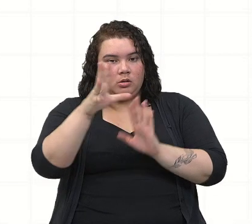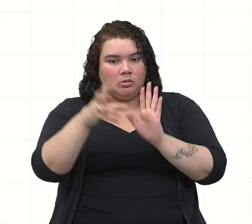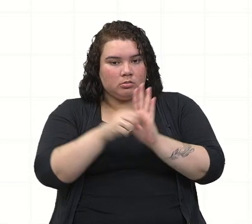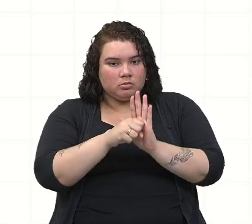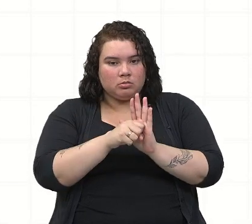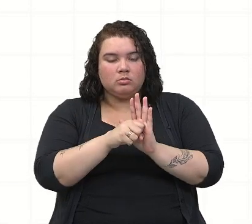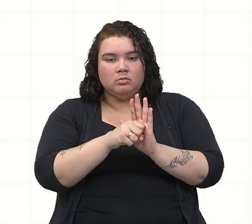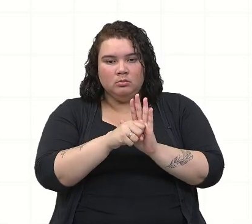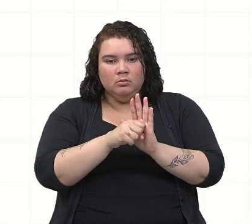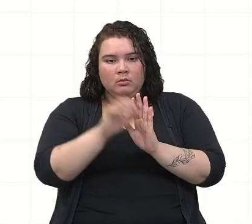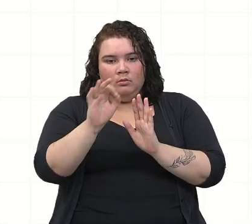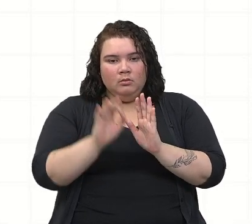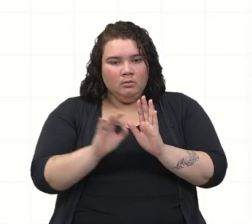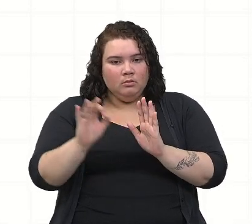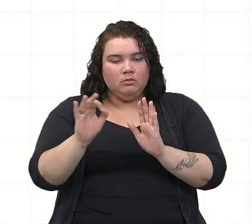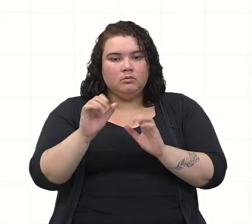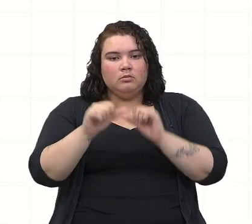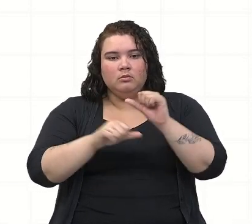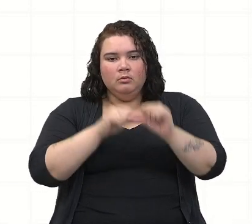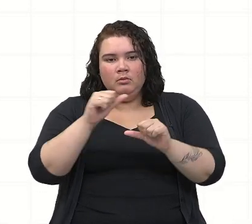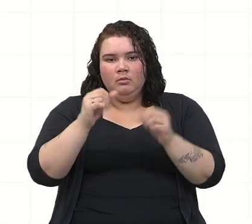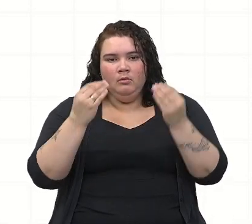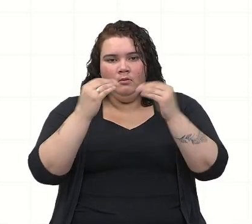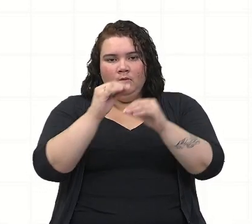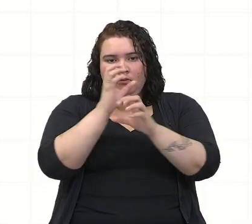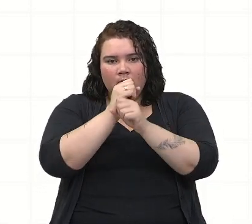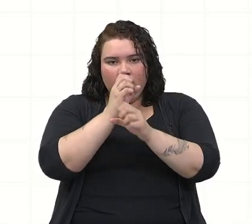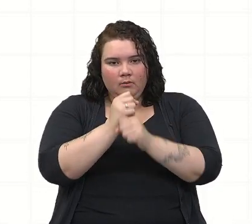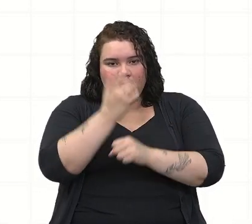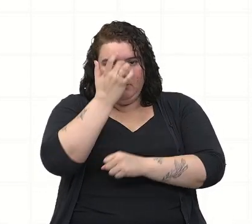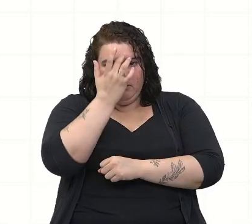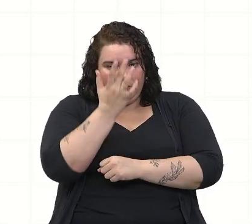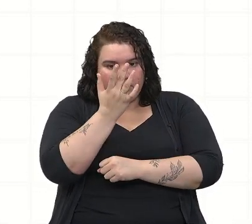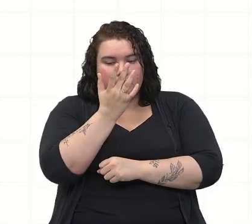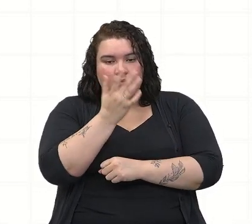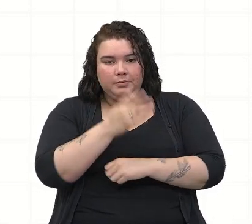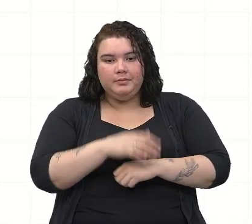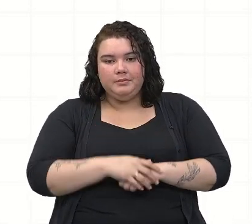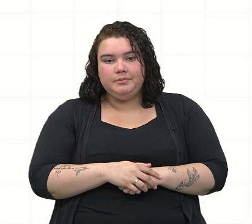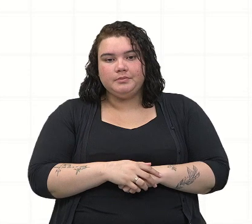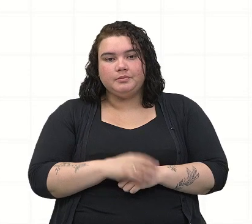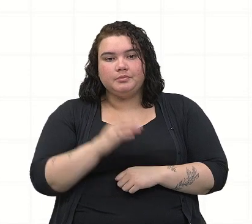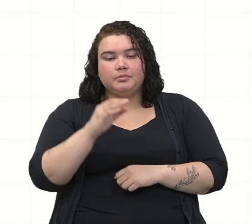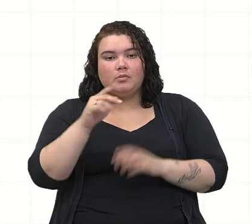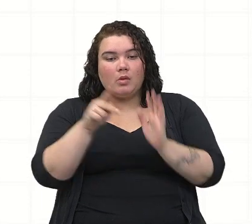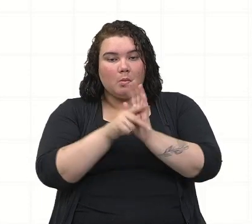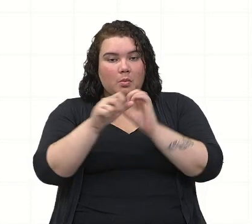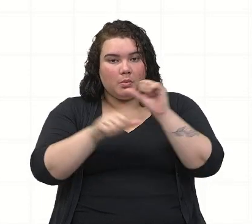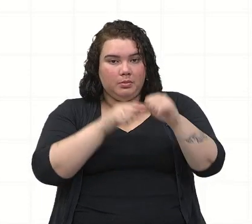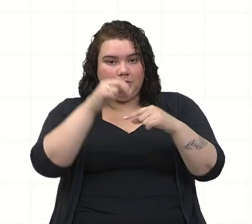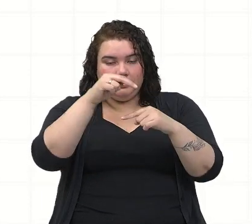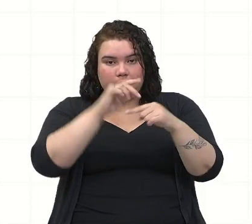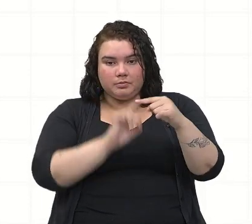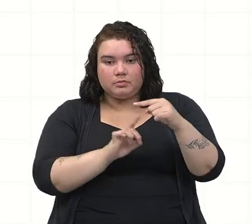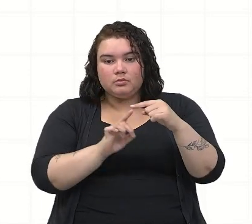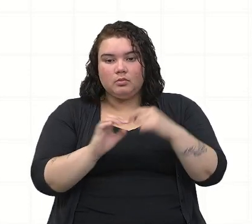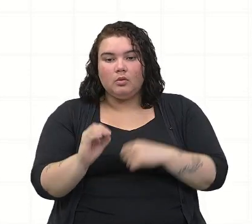de porcentagem para fazermos os cálculos em fração, tá? Ou